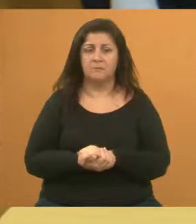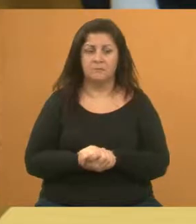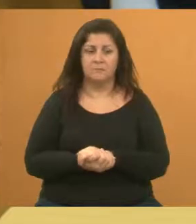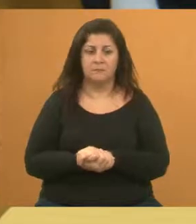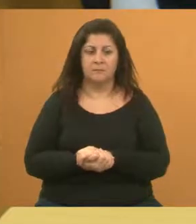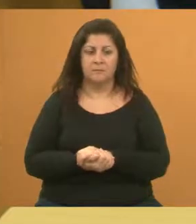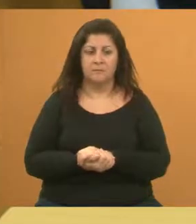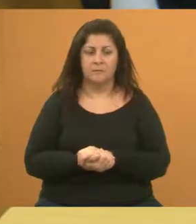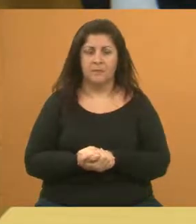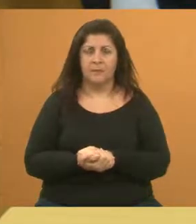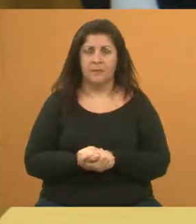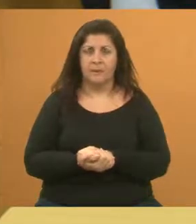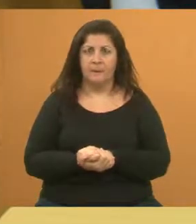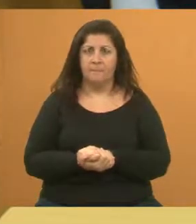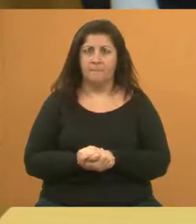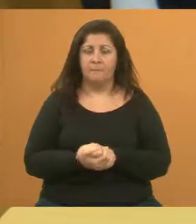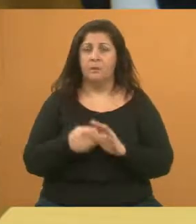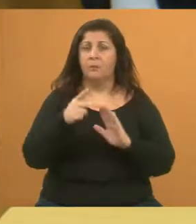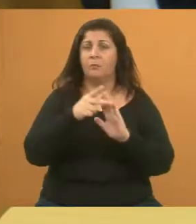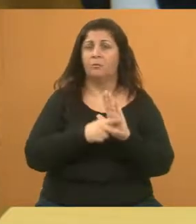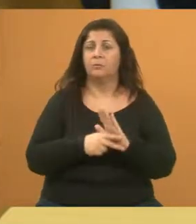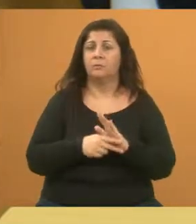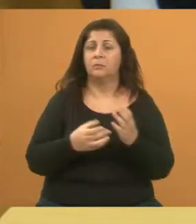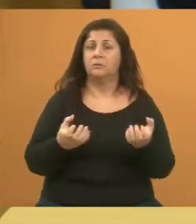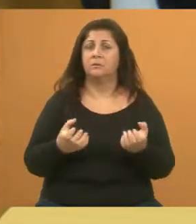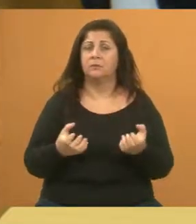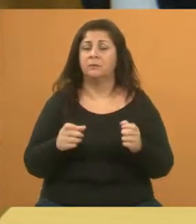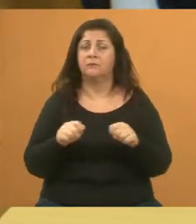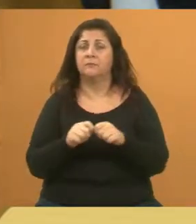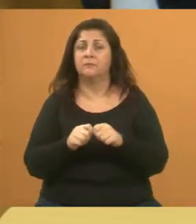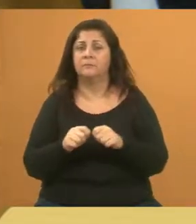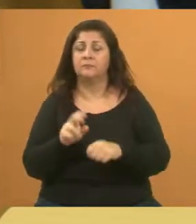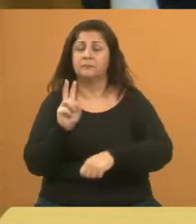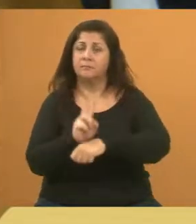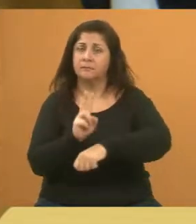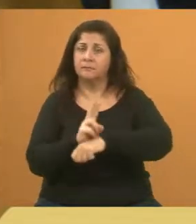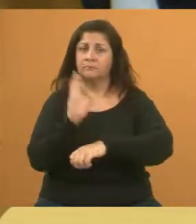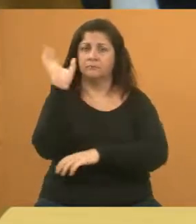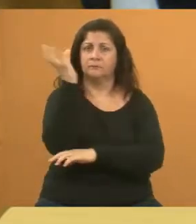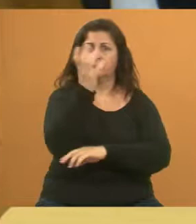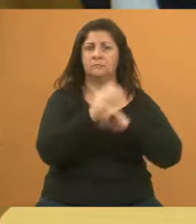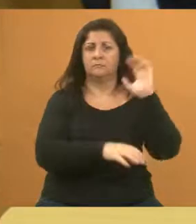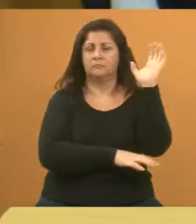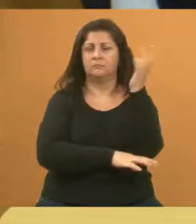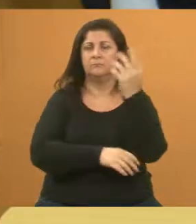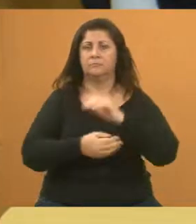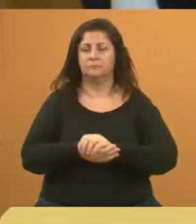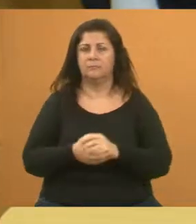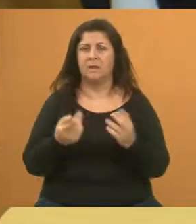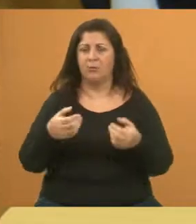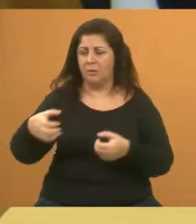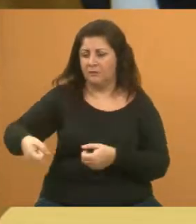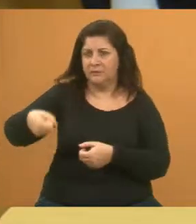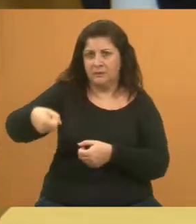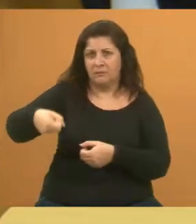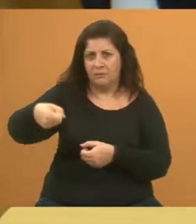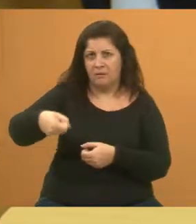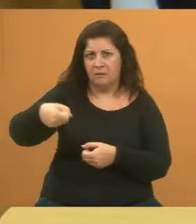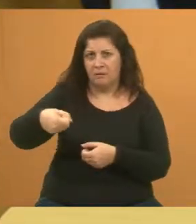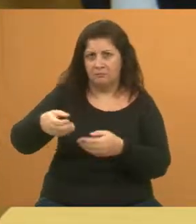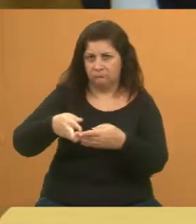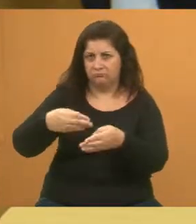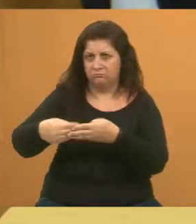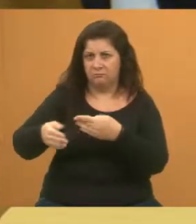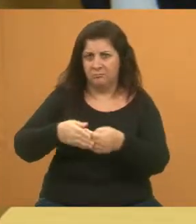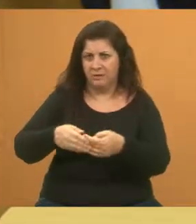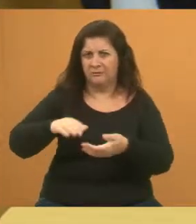a presente proposição pretende ser mais instrumento de preservação do meio ambiente. Assim como as sacolas plásticas são